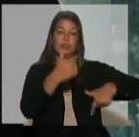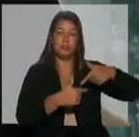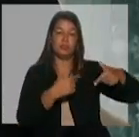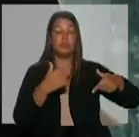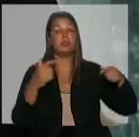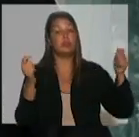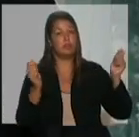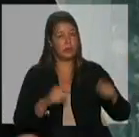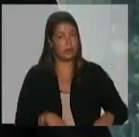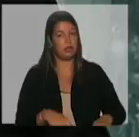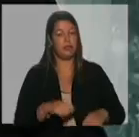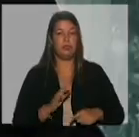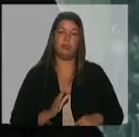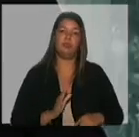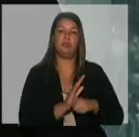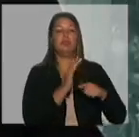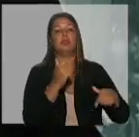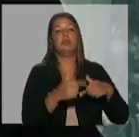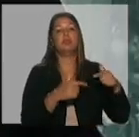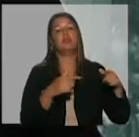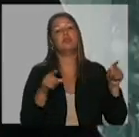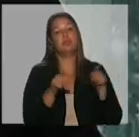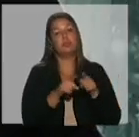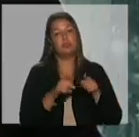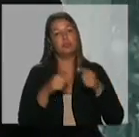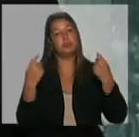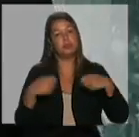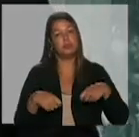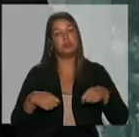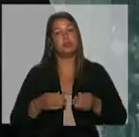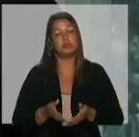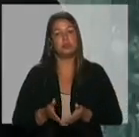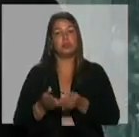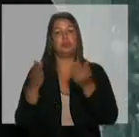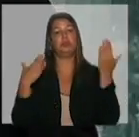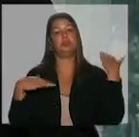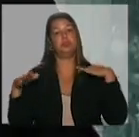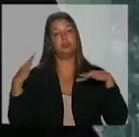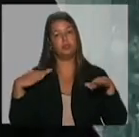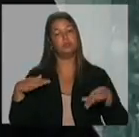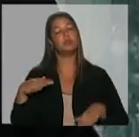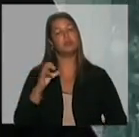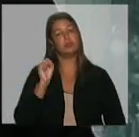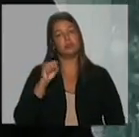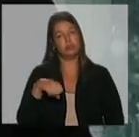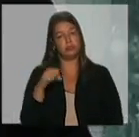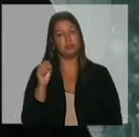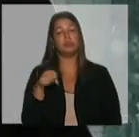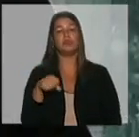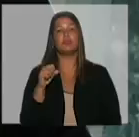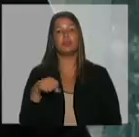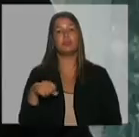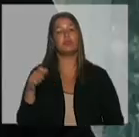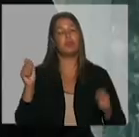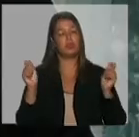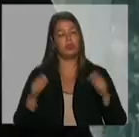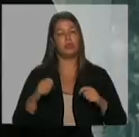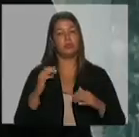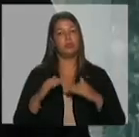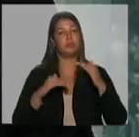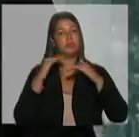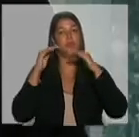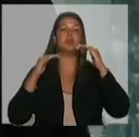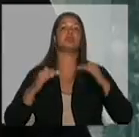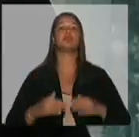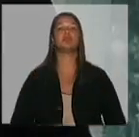serviço, né, isso vai gerar emprego, precisa da indústria naval, né? Então, de certa forma, sim, há uma tendência de que isso